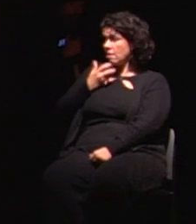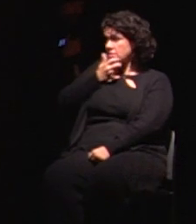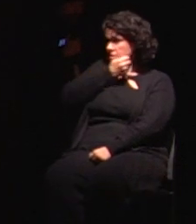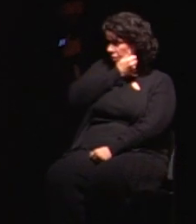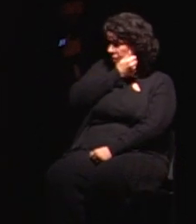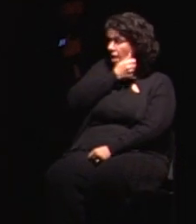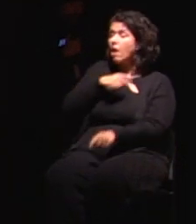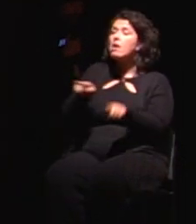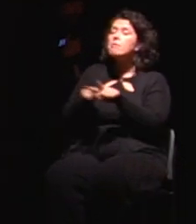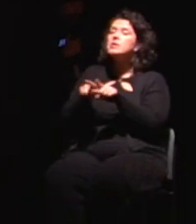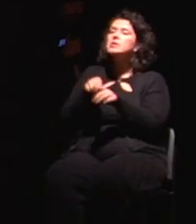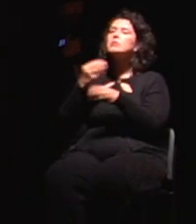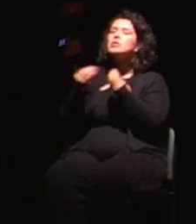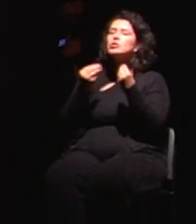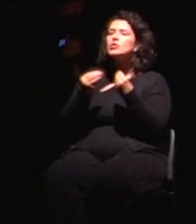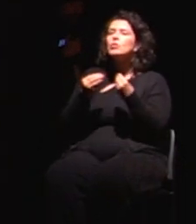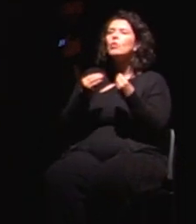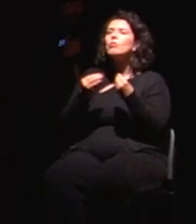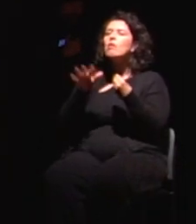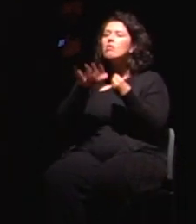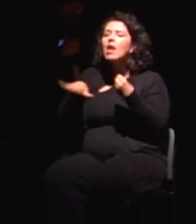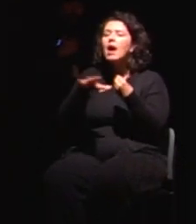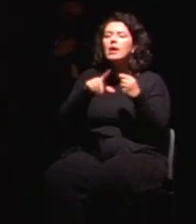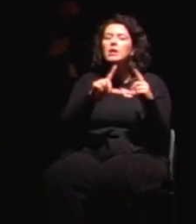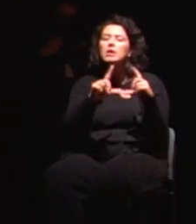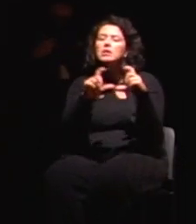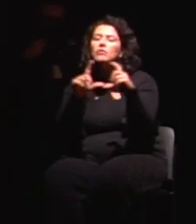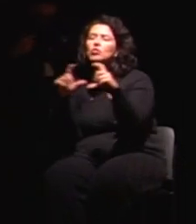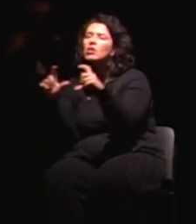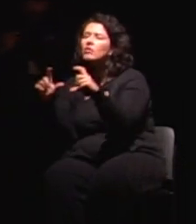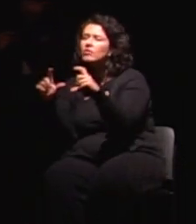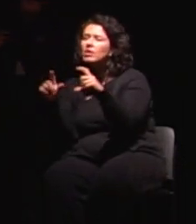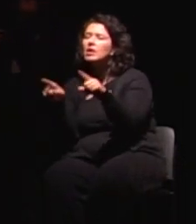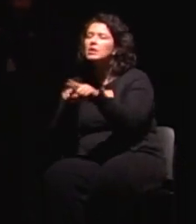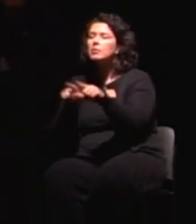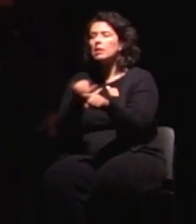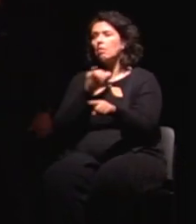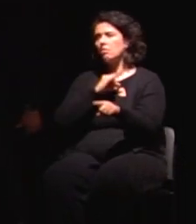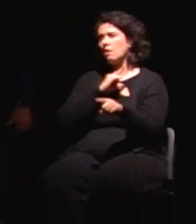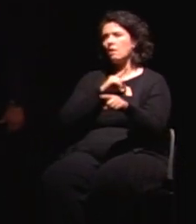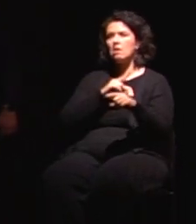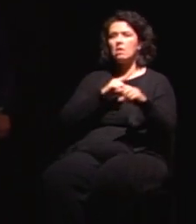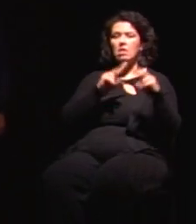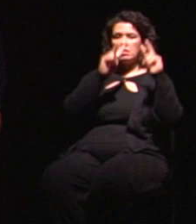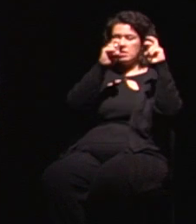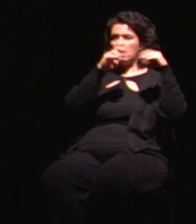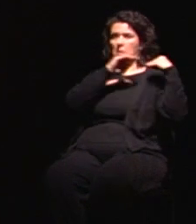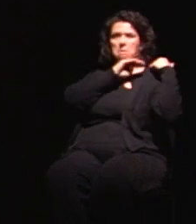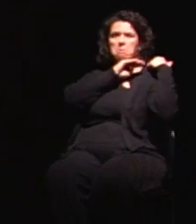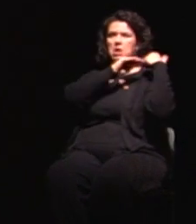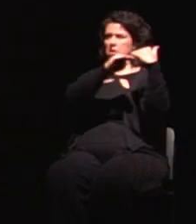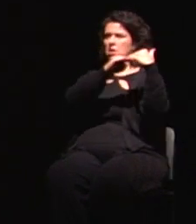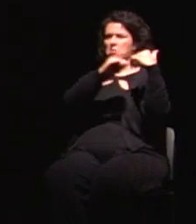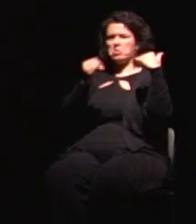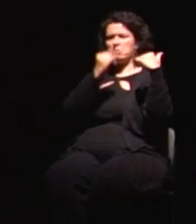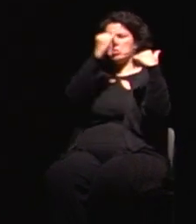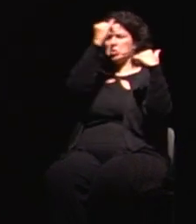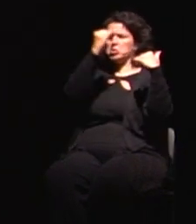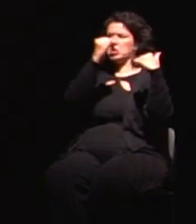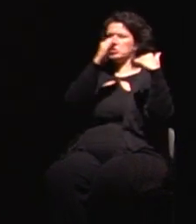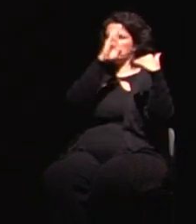a certos cânones da fotografia, as desobediências aos grandes temas que são considerados, né, os